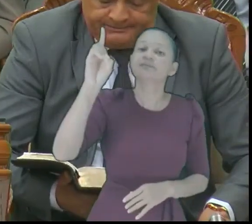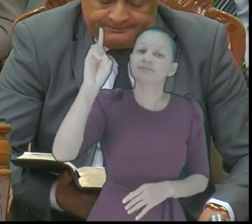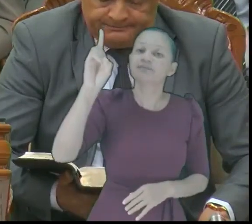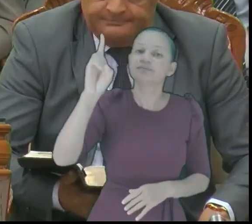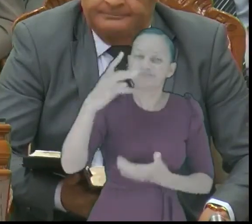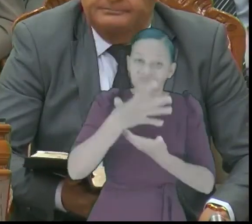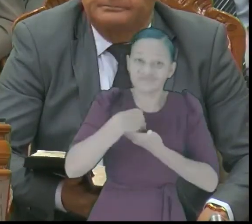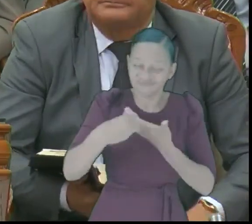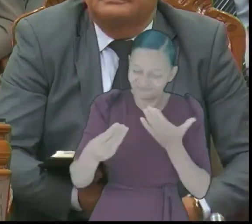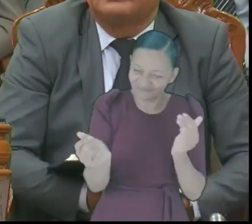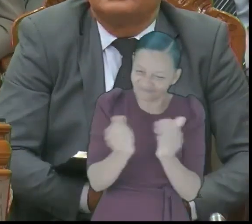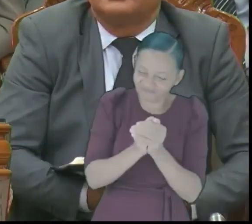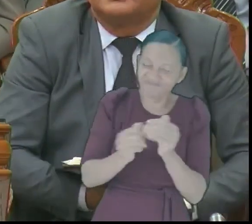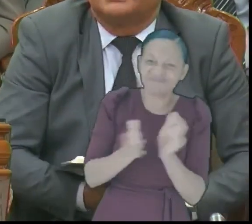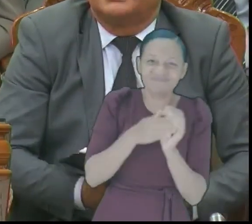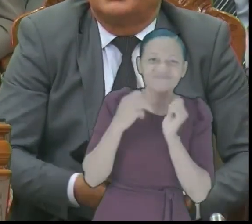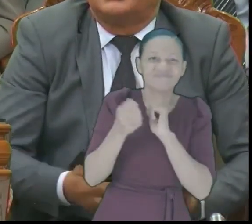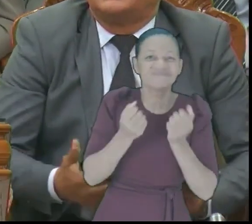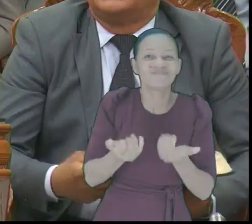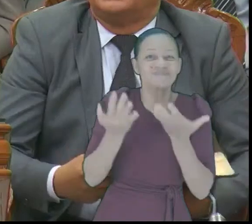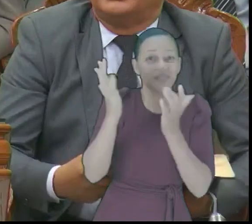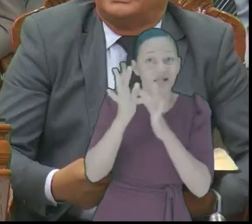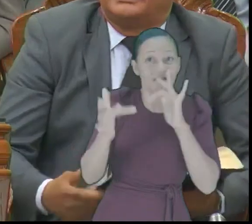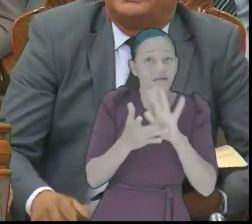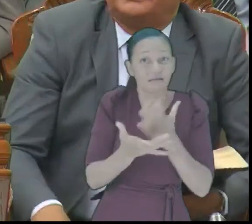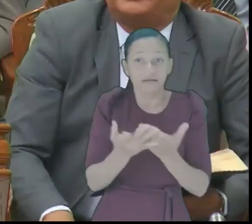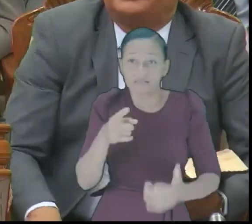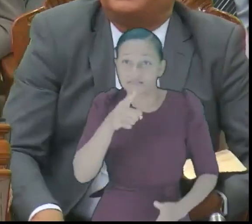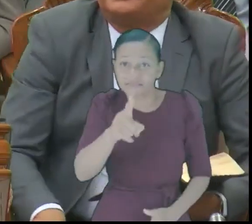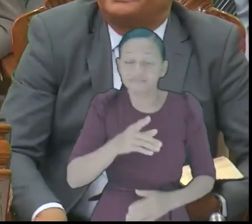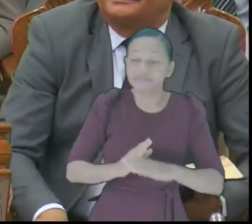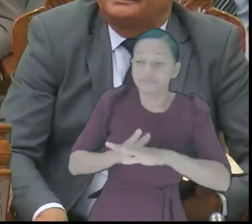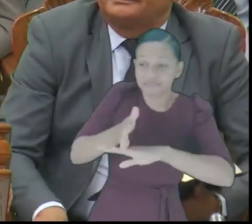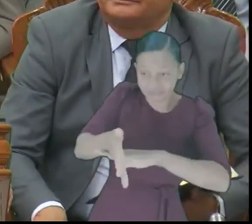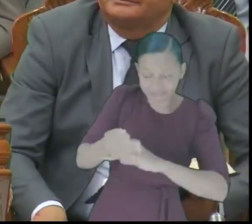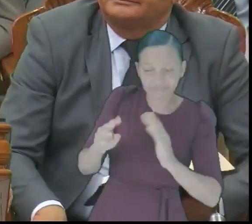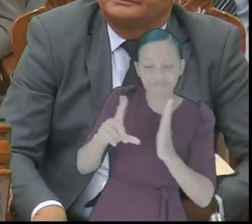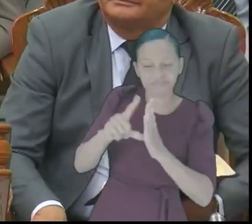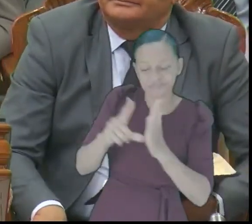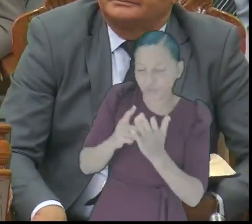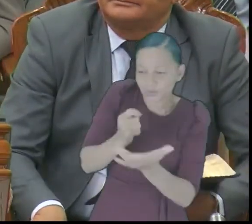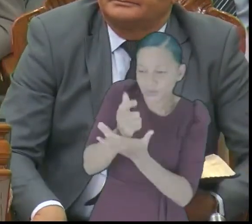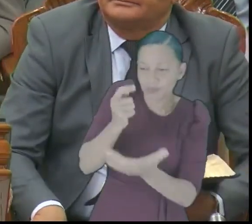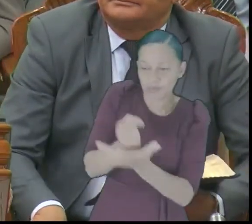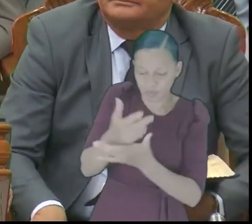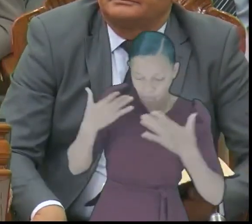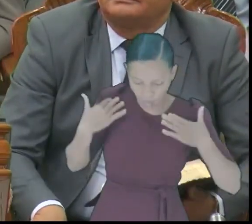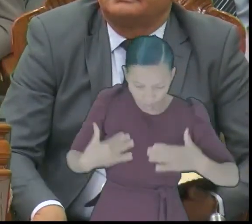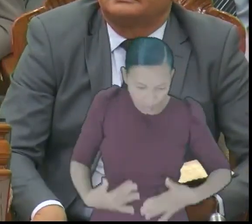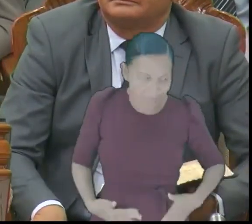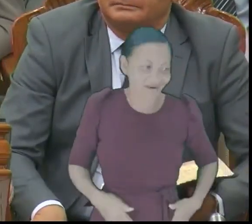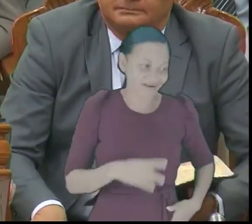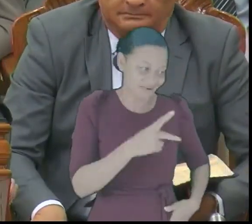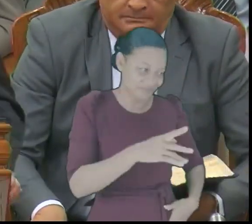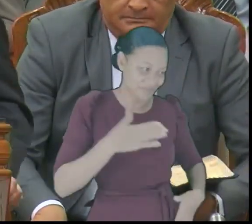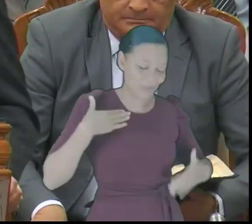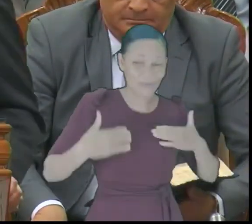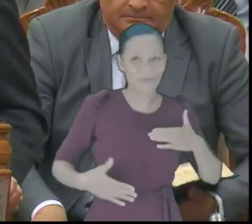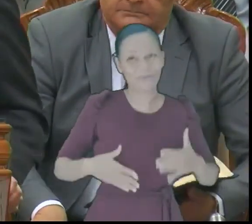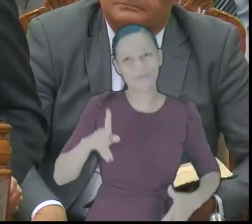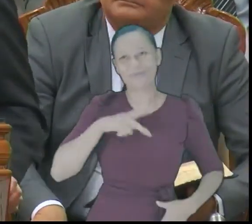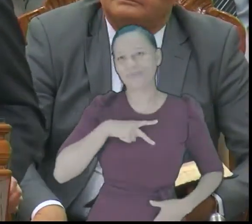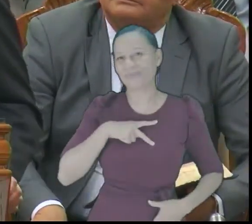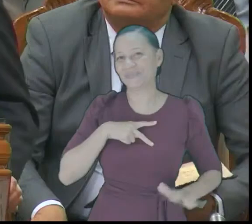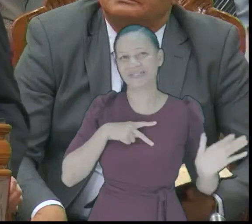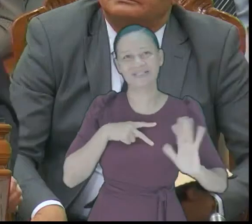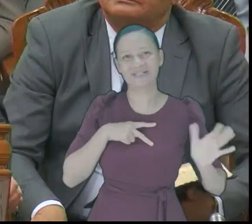Dá para dar aleluia para Jesus, irmão? Quando você for numa loja comprar roupa, lembre-se que seu corpo não é seu.